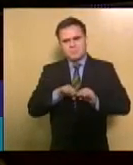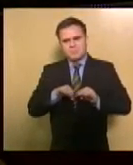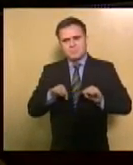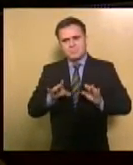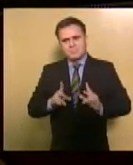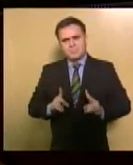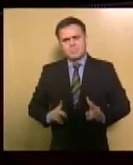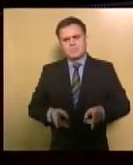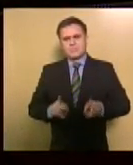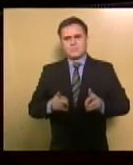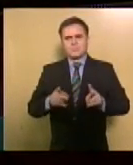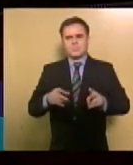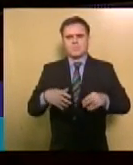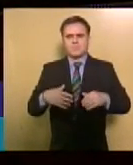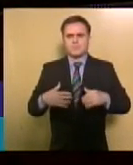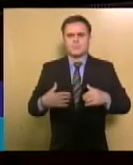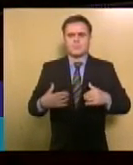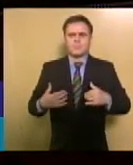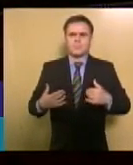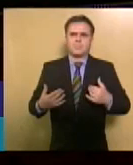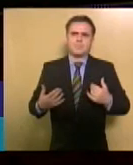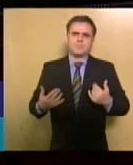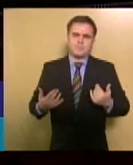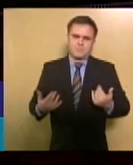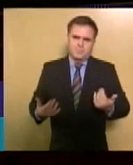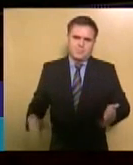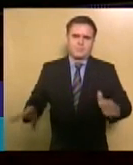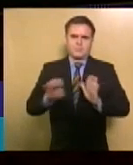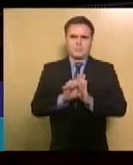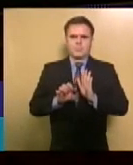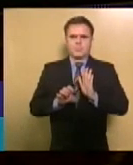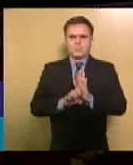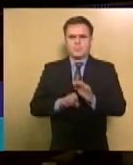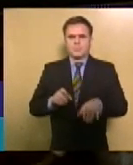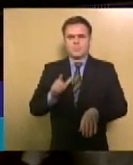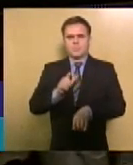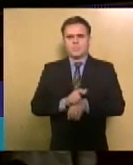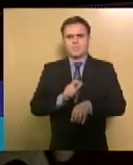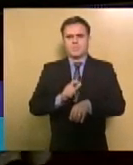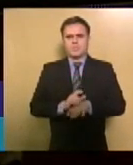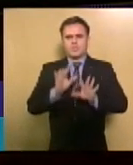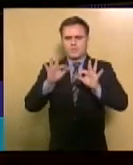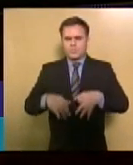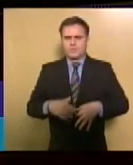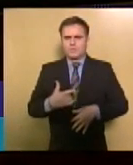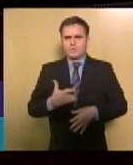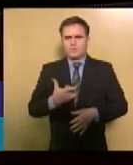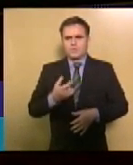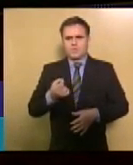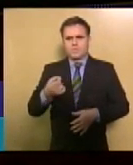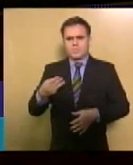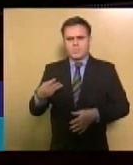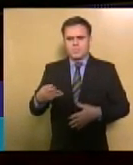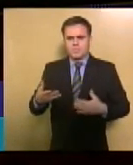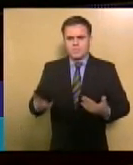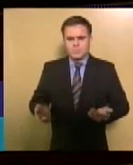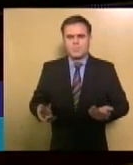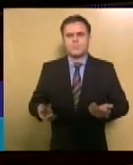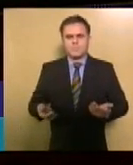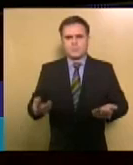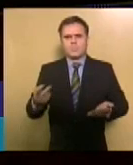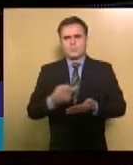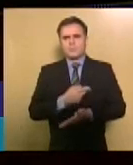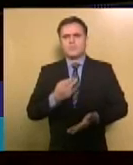seguiu exatamente após a São do estatuto do desarmamento que aconteceu no final de 2003 o estatuto do desarmamento